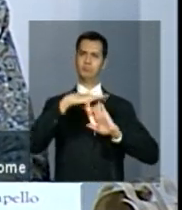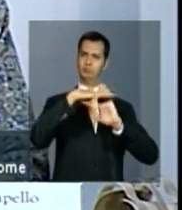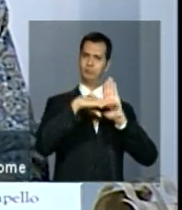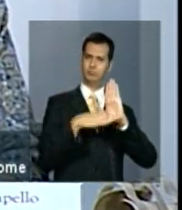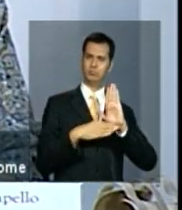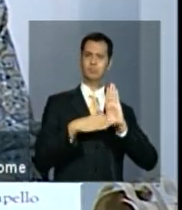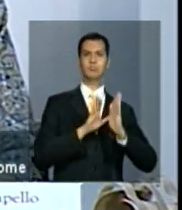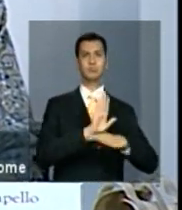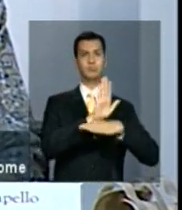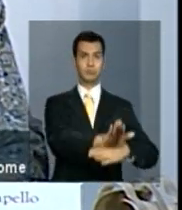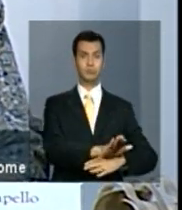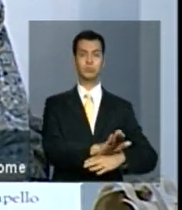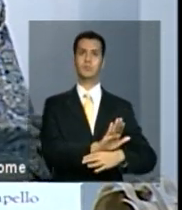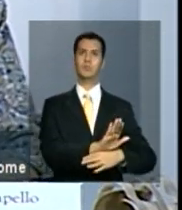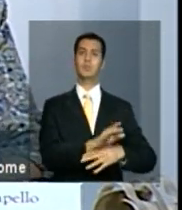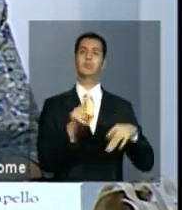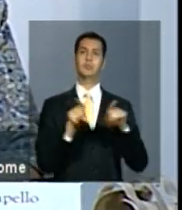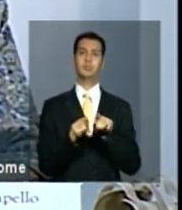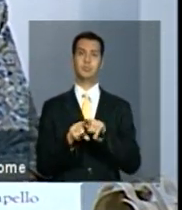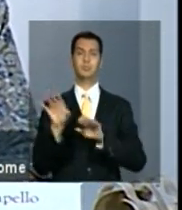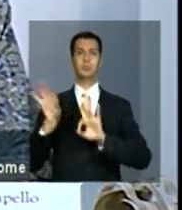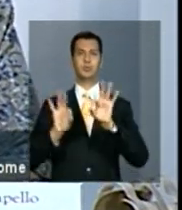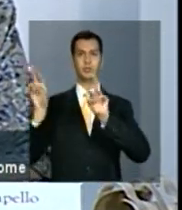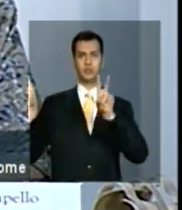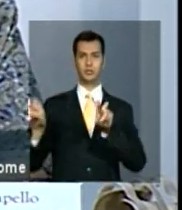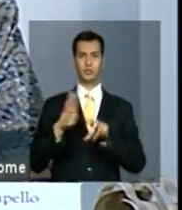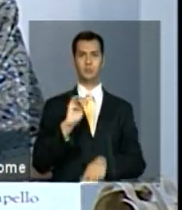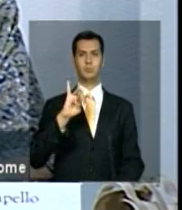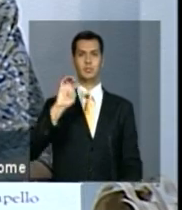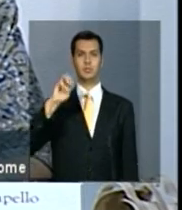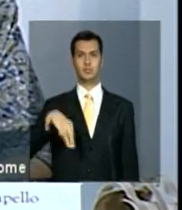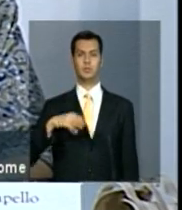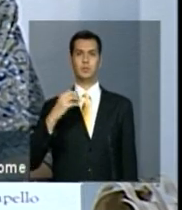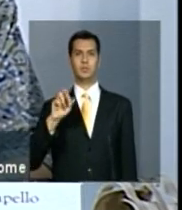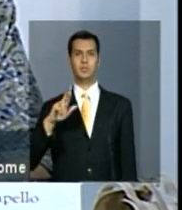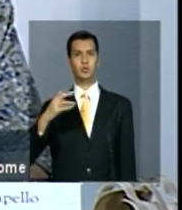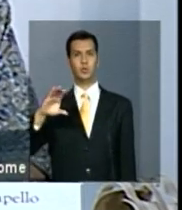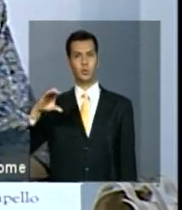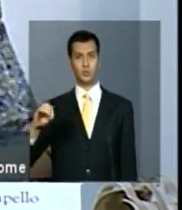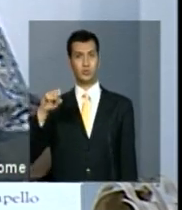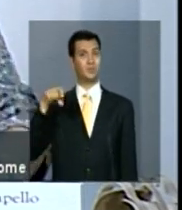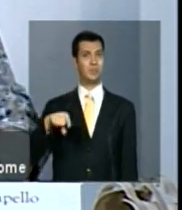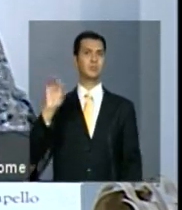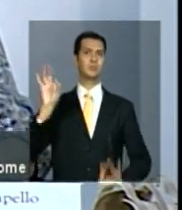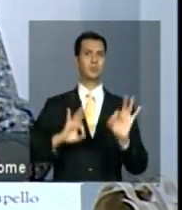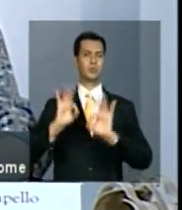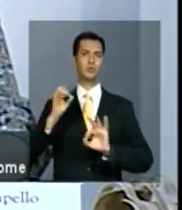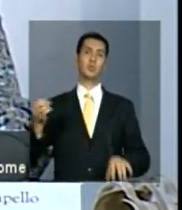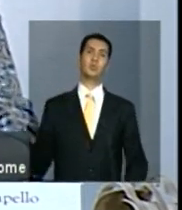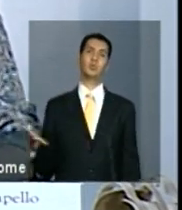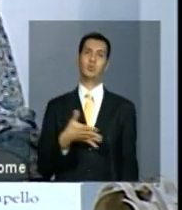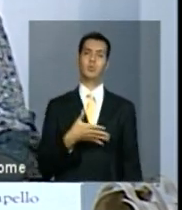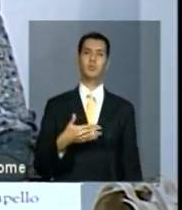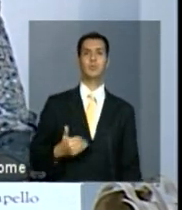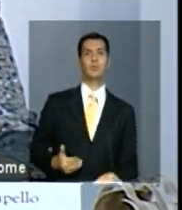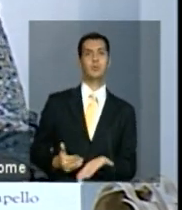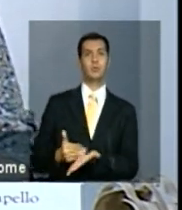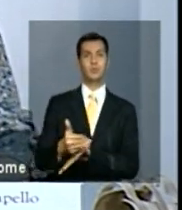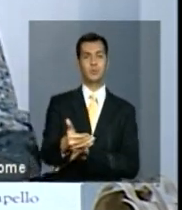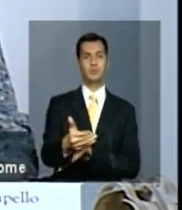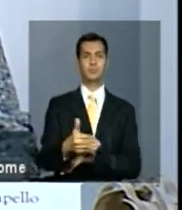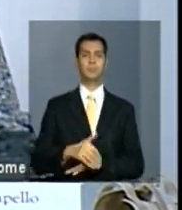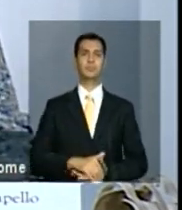Brasil carinhoso eh nós vamos falar um pouquinho mais deles porque como é um programa recente e ainda tá em fase